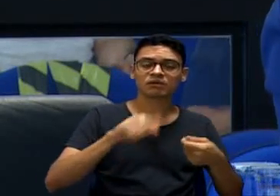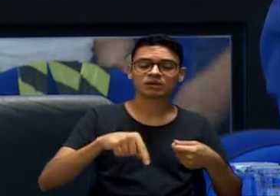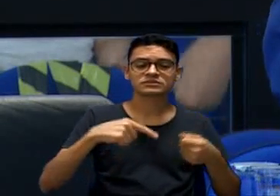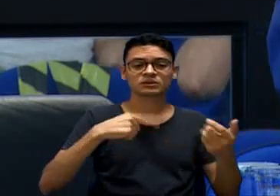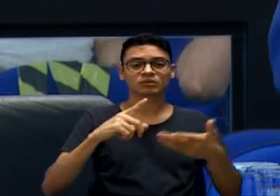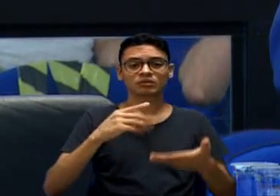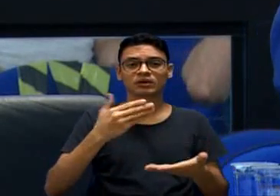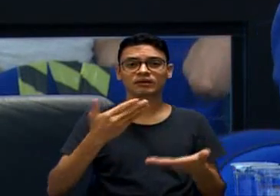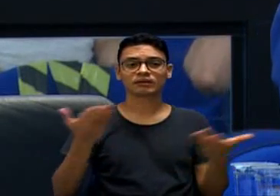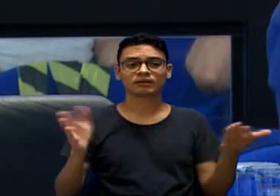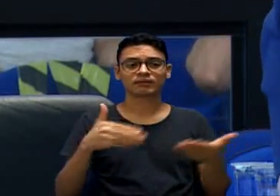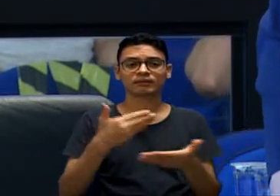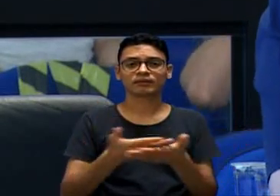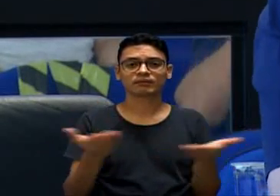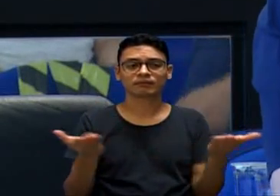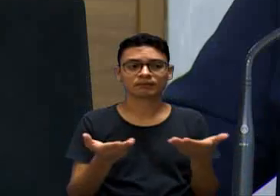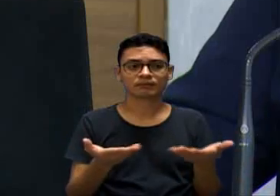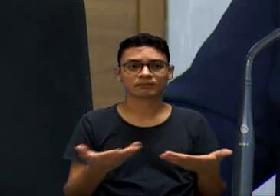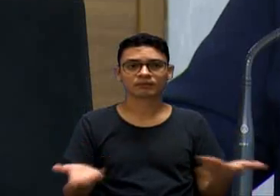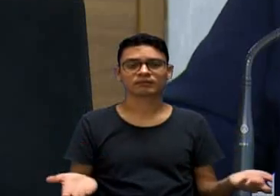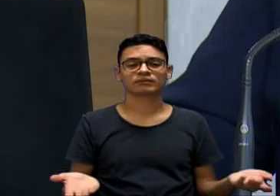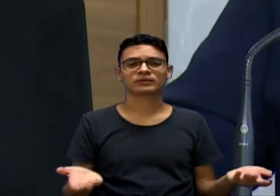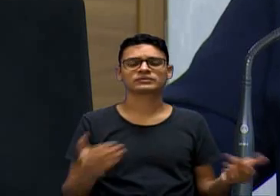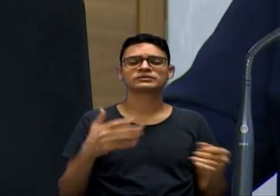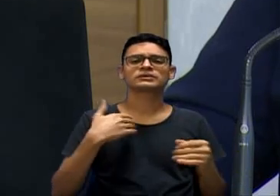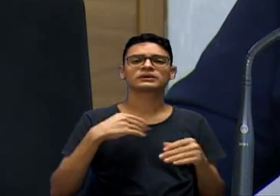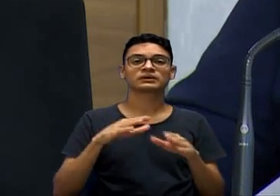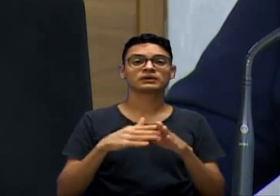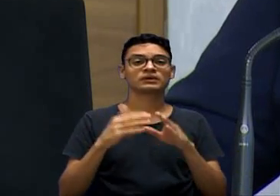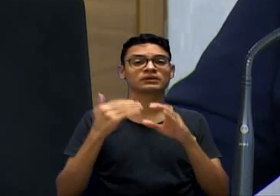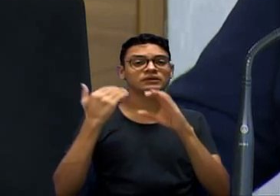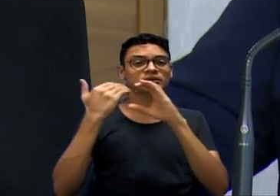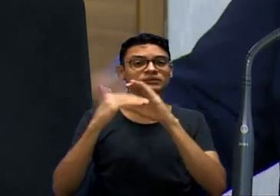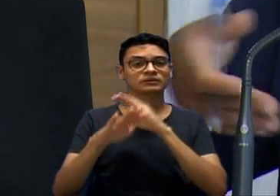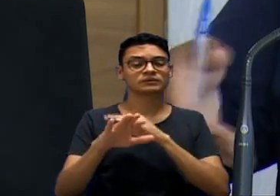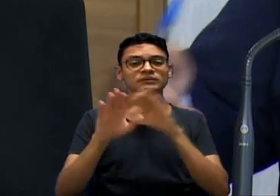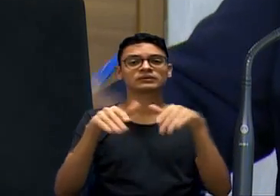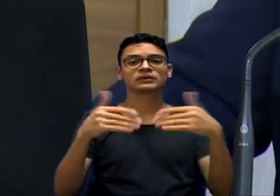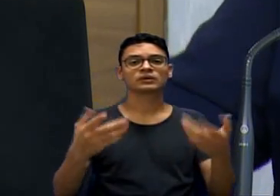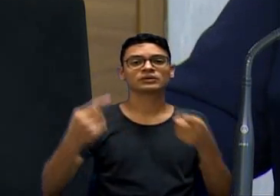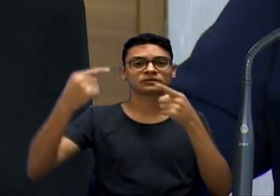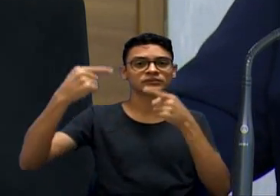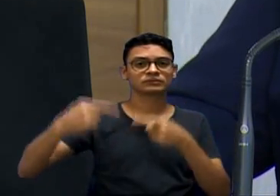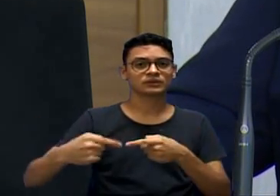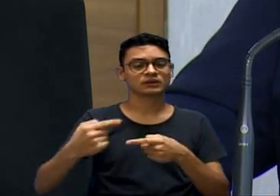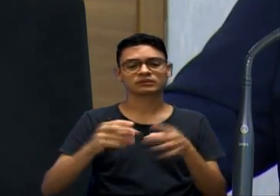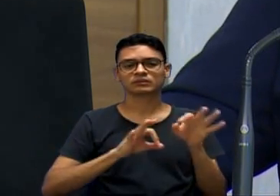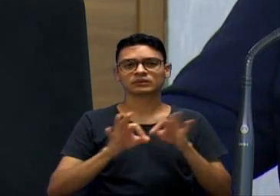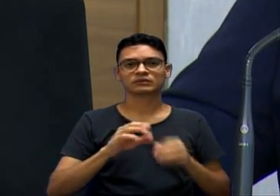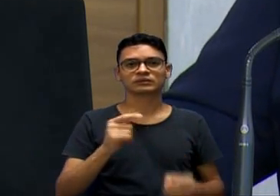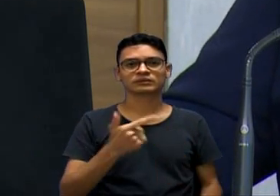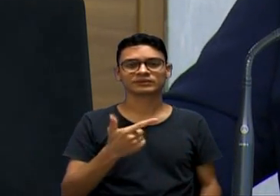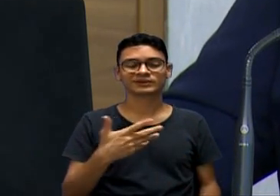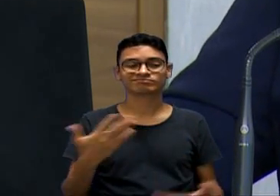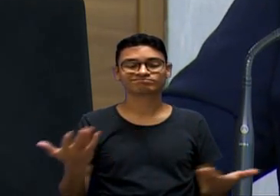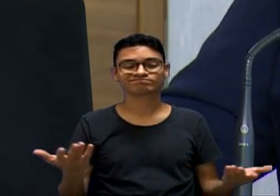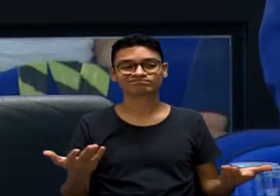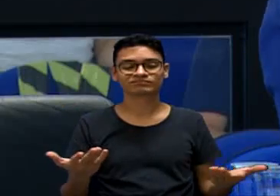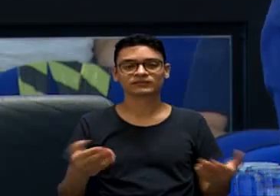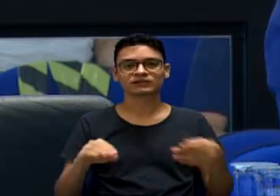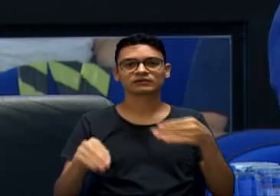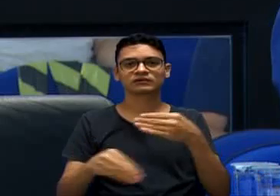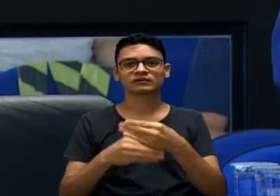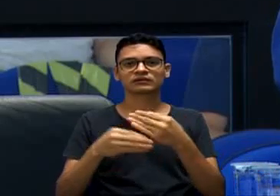cumpriu... Qual o encaminhamento, Vossa Excelência? Não, porque é encaminhamento, vereadora. O debate nesse projeto não tem. E nem a da prefeita